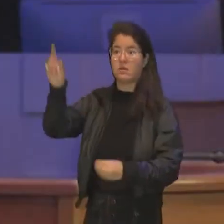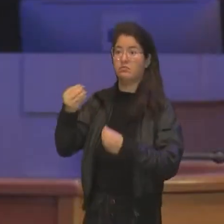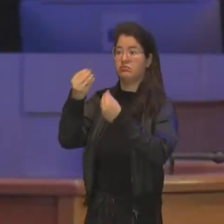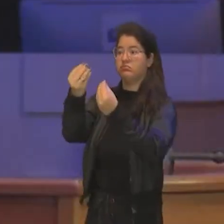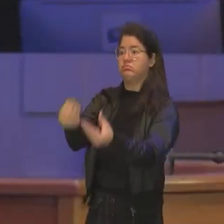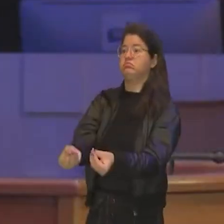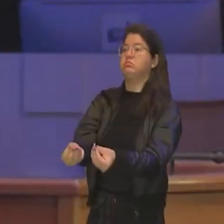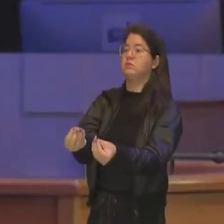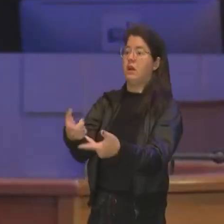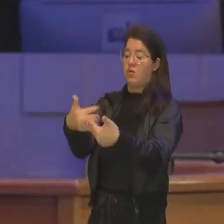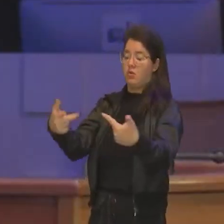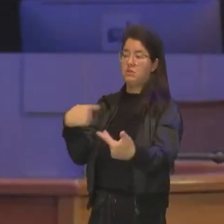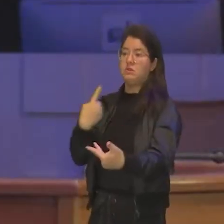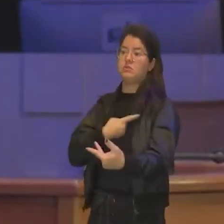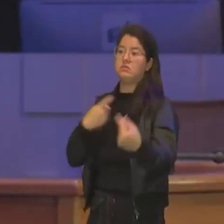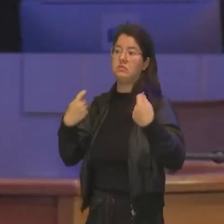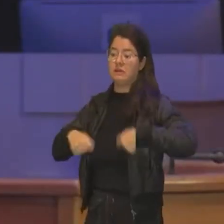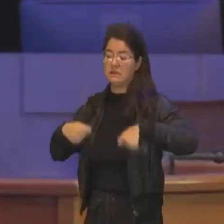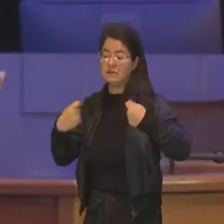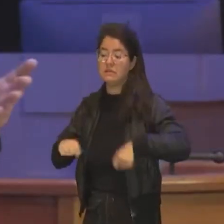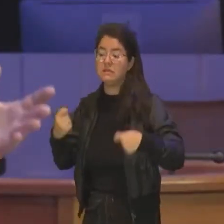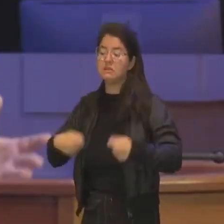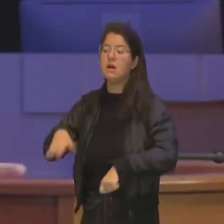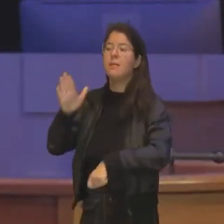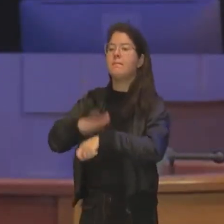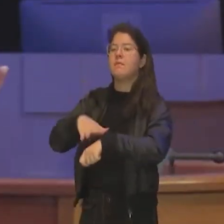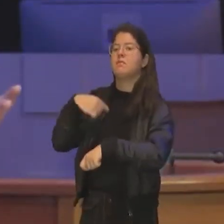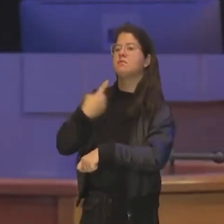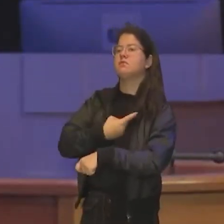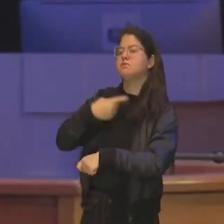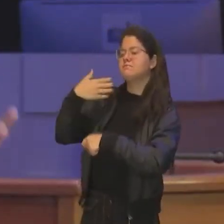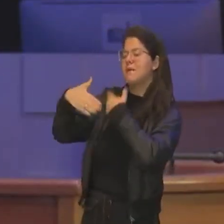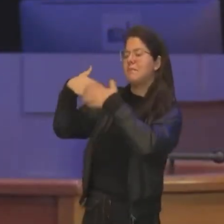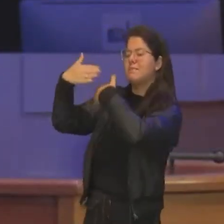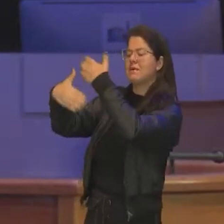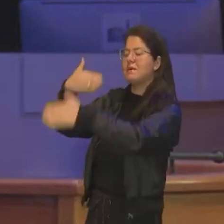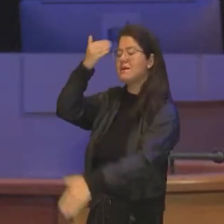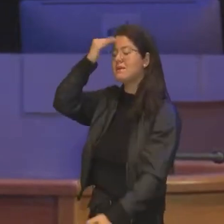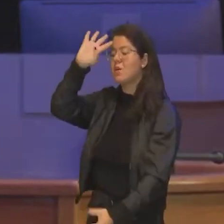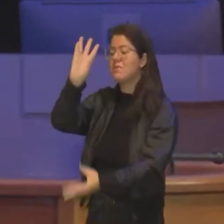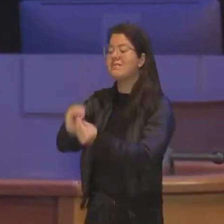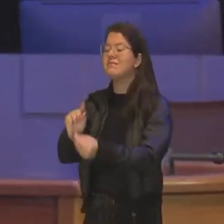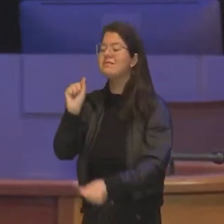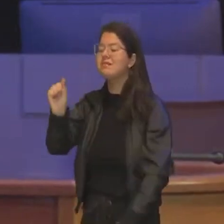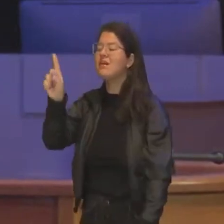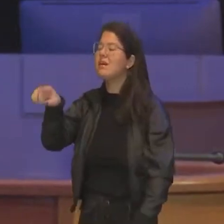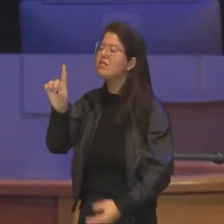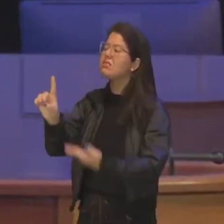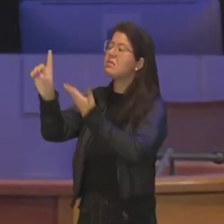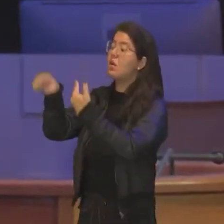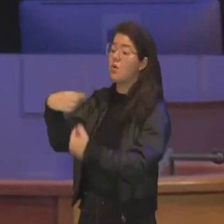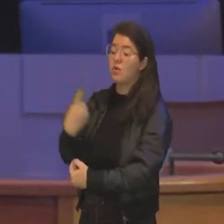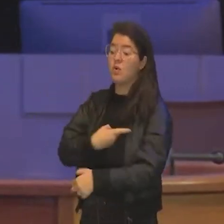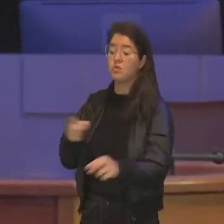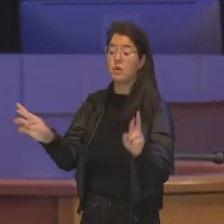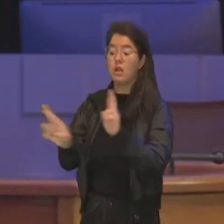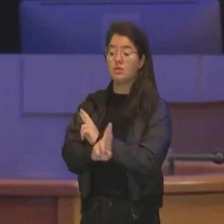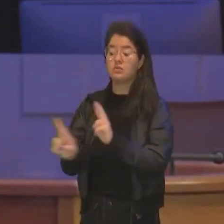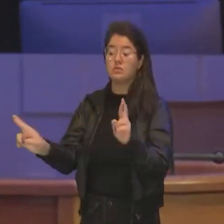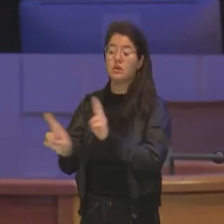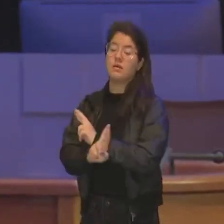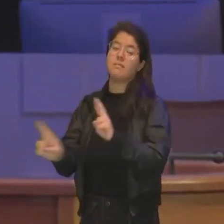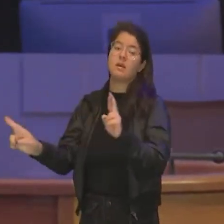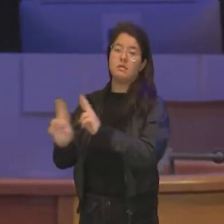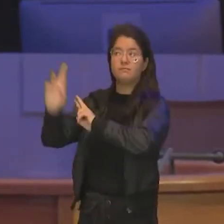provisão. E quando nós vamos crescendo, entendendo quem é Deus, o nosso relacionamento